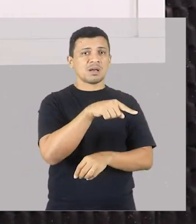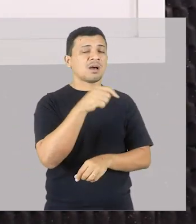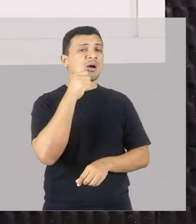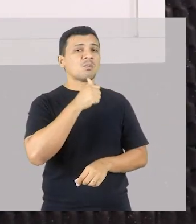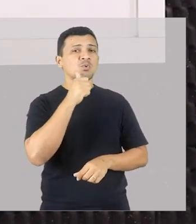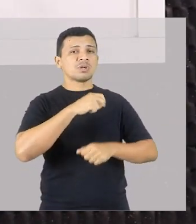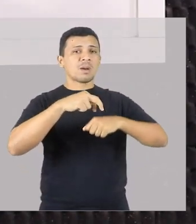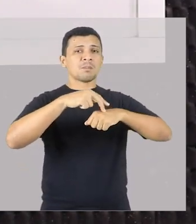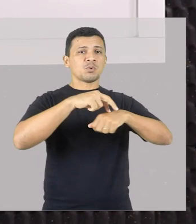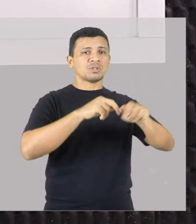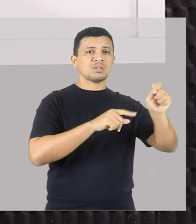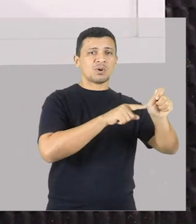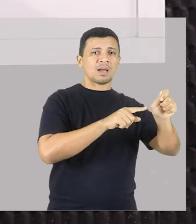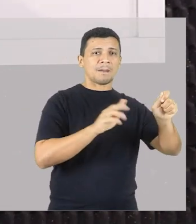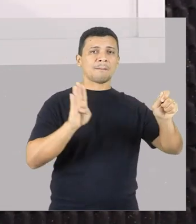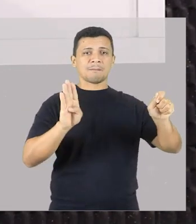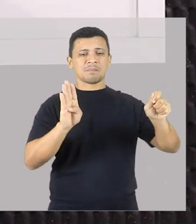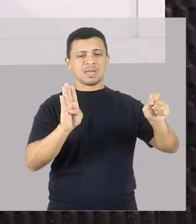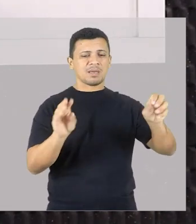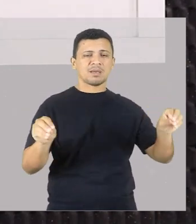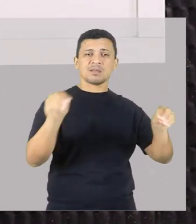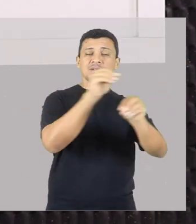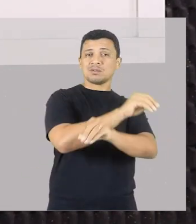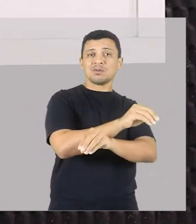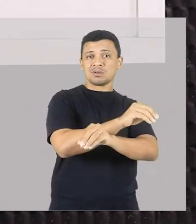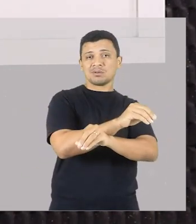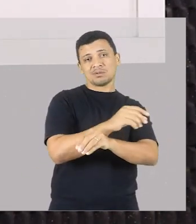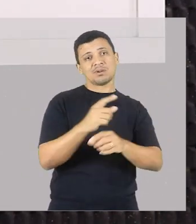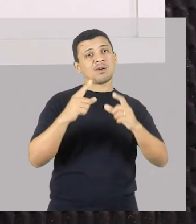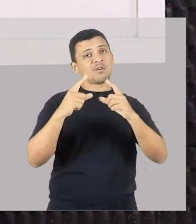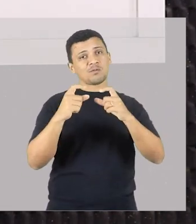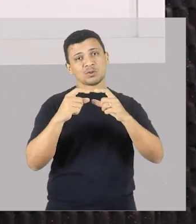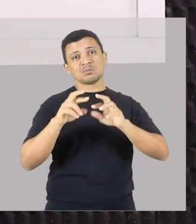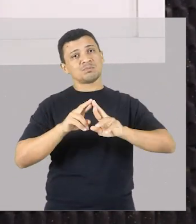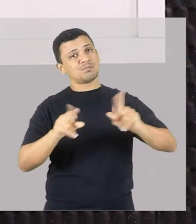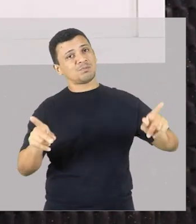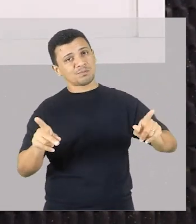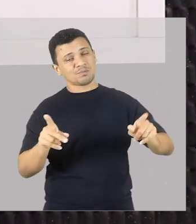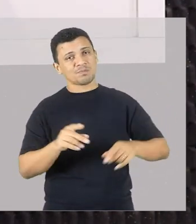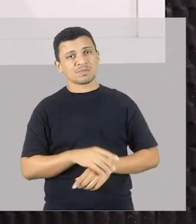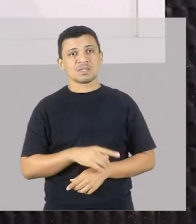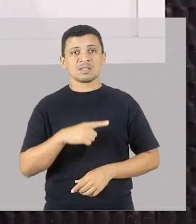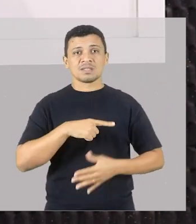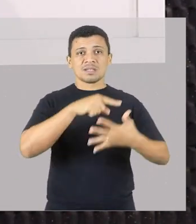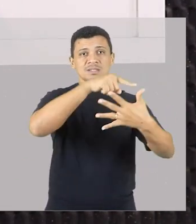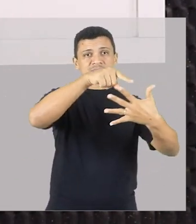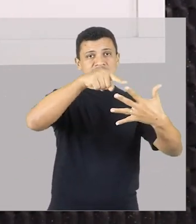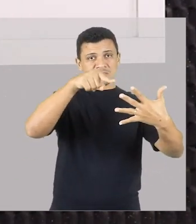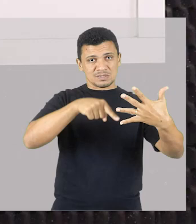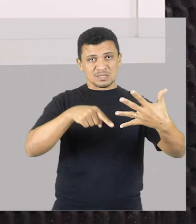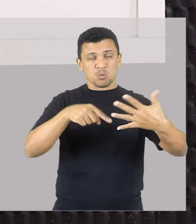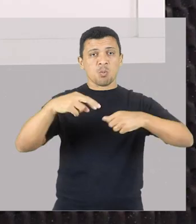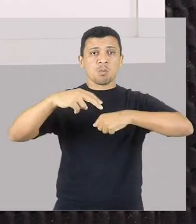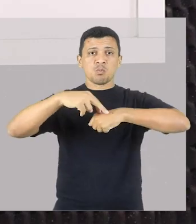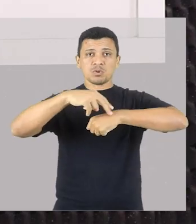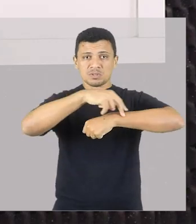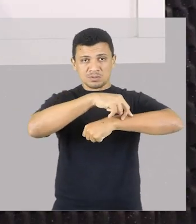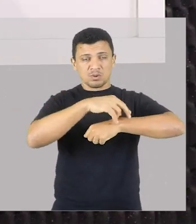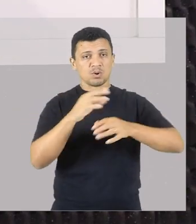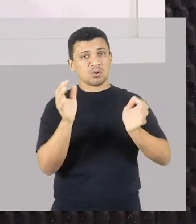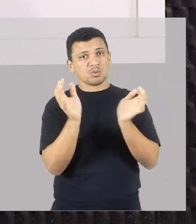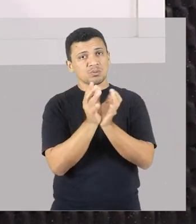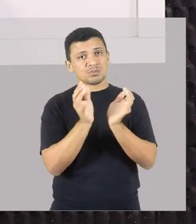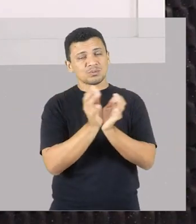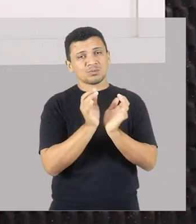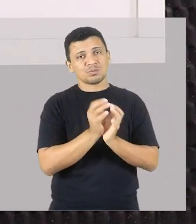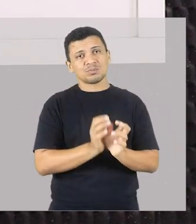A e troca de lugar com o modelo B, você vai ter uma outra foto. Então são 5 modelos para formar grupos de 5.